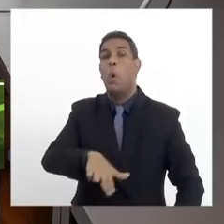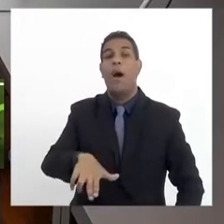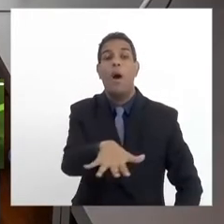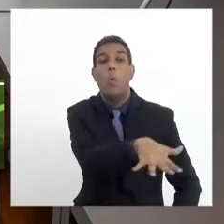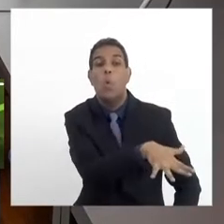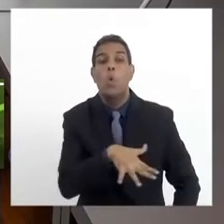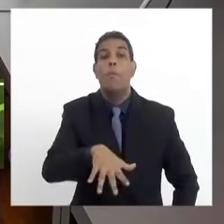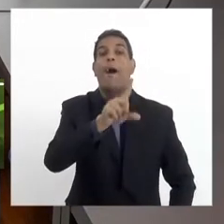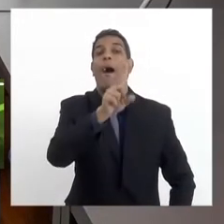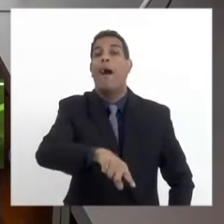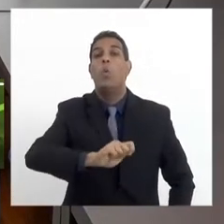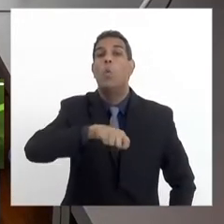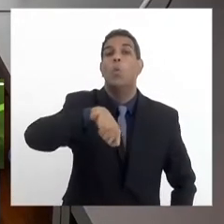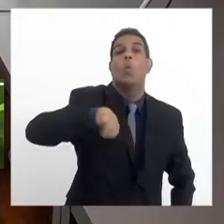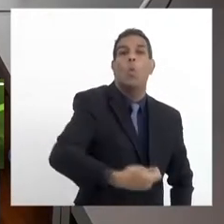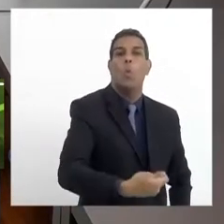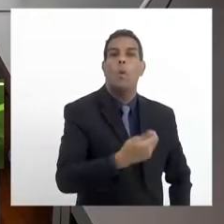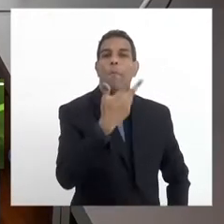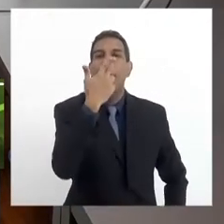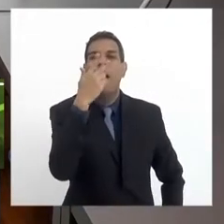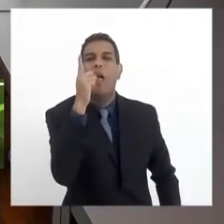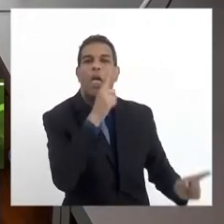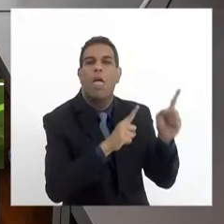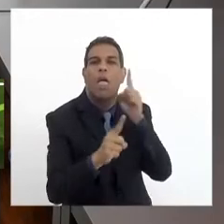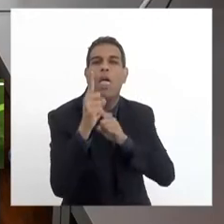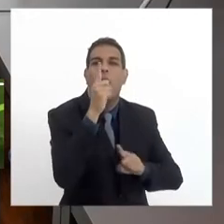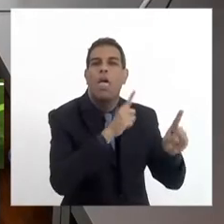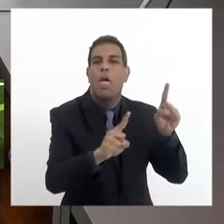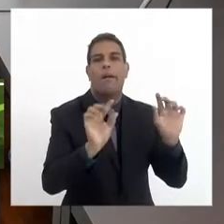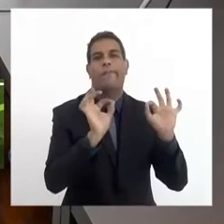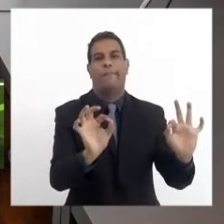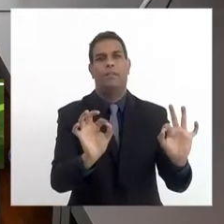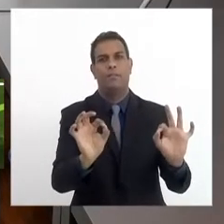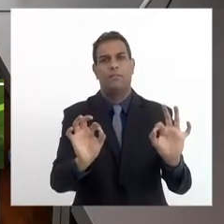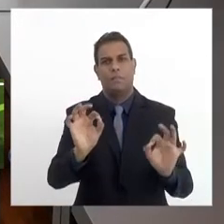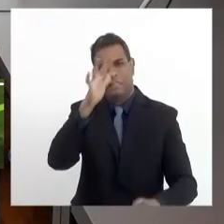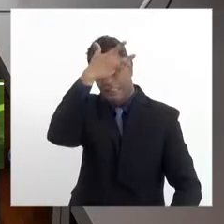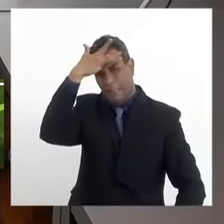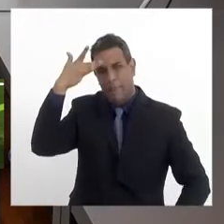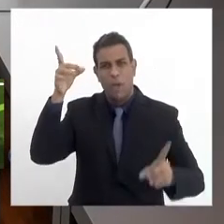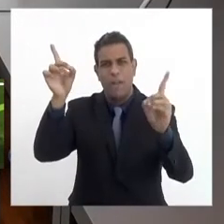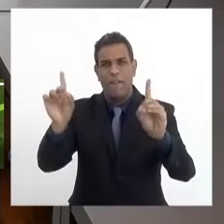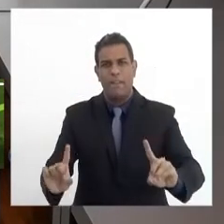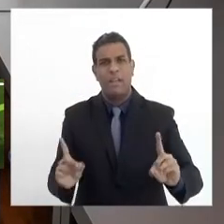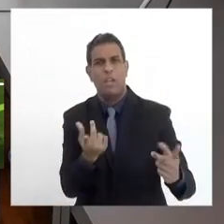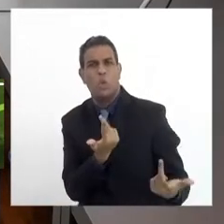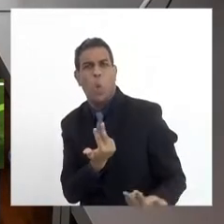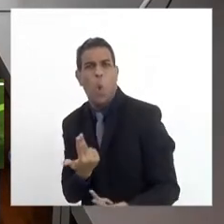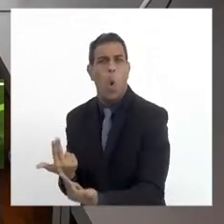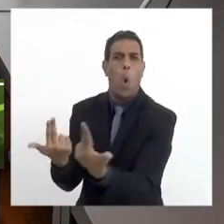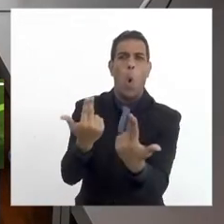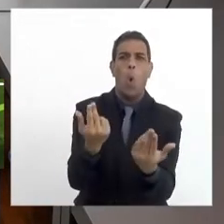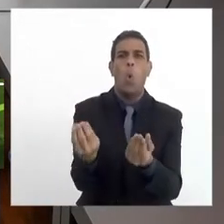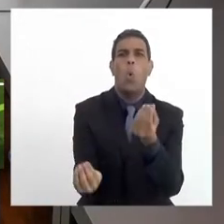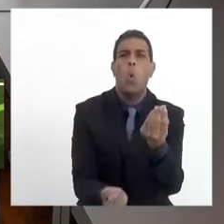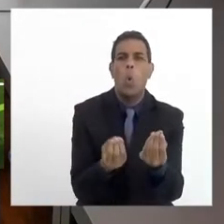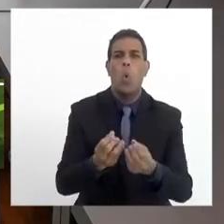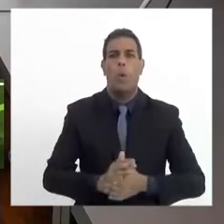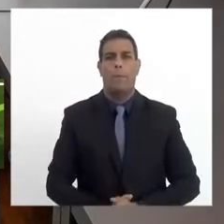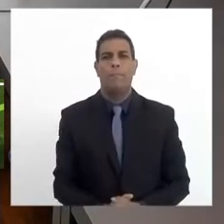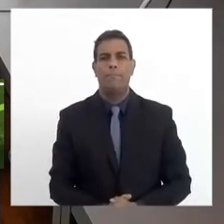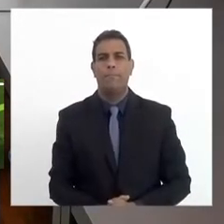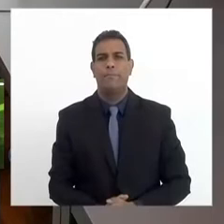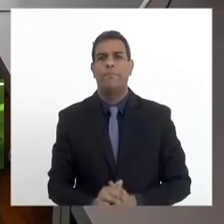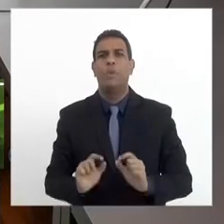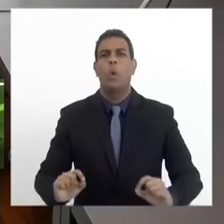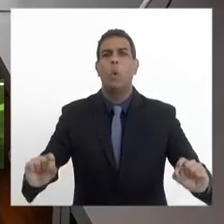ela habita. Isso aí, né? Quanto a isso, eu não tenho a menor dúvida. O deputado fala como engenheiro. Deficiência é um espaço. Excelente.